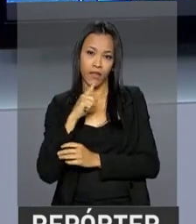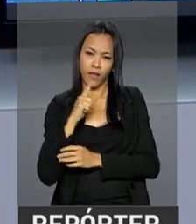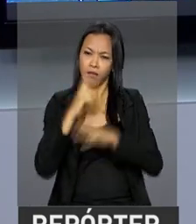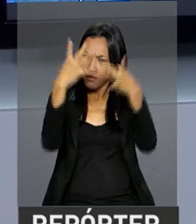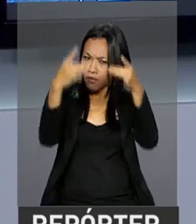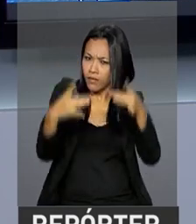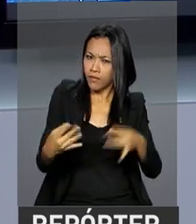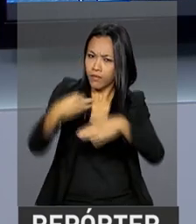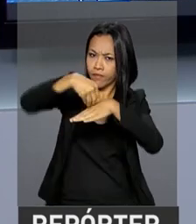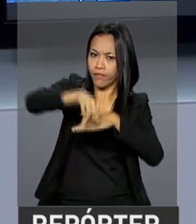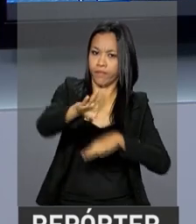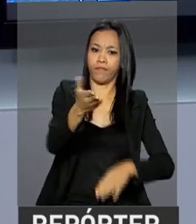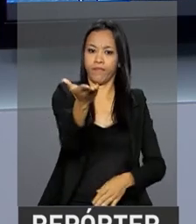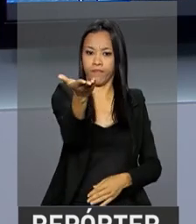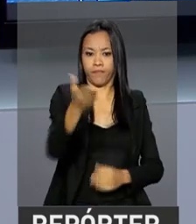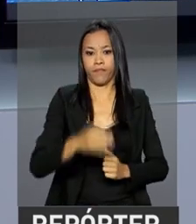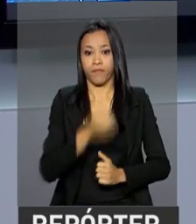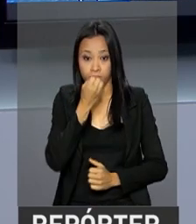Pedro.